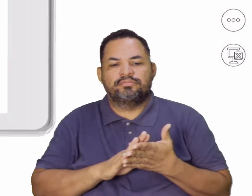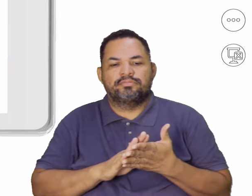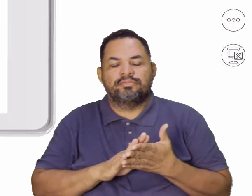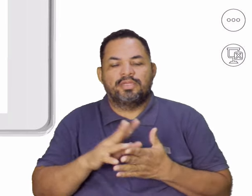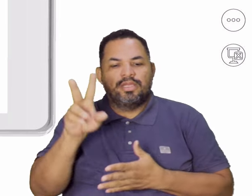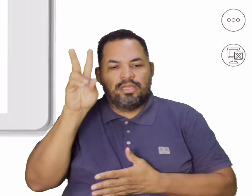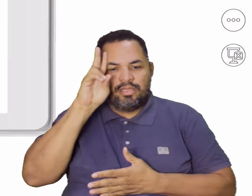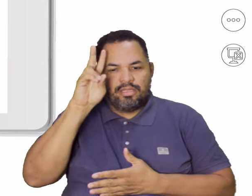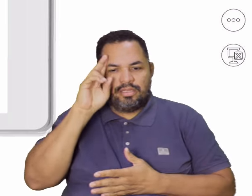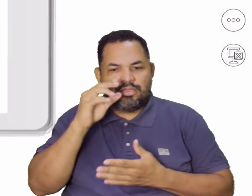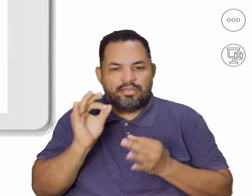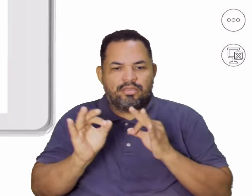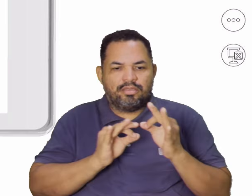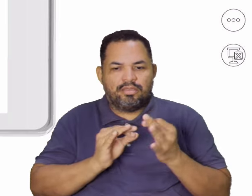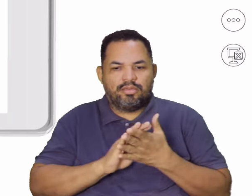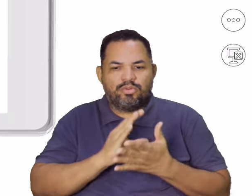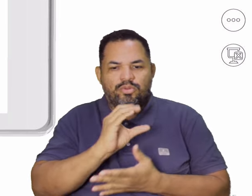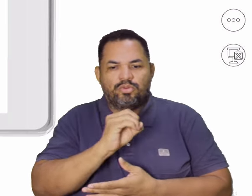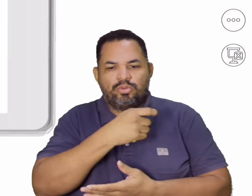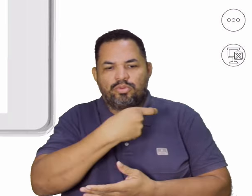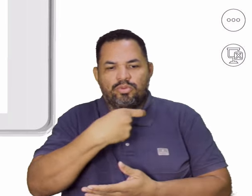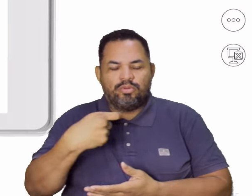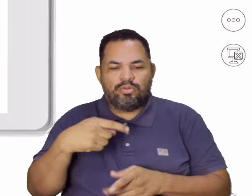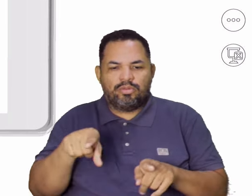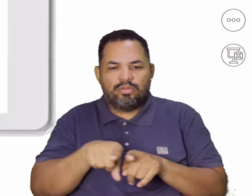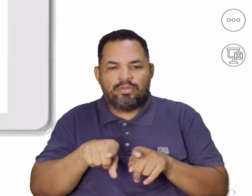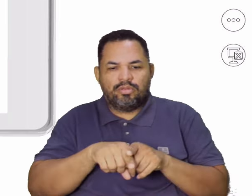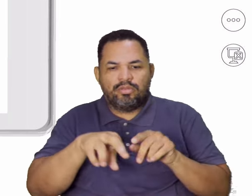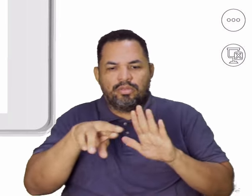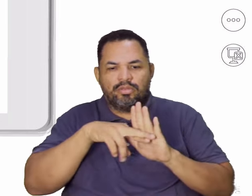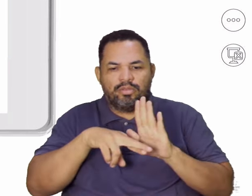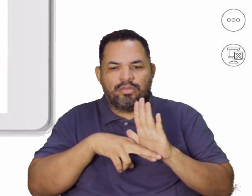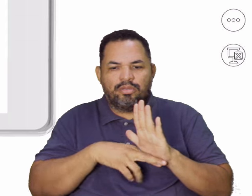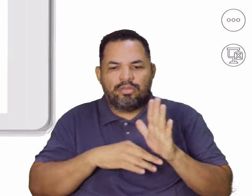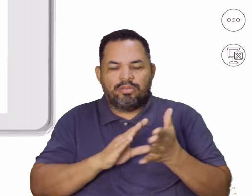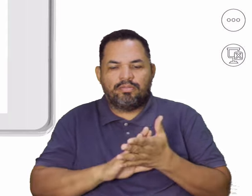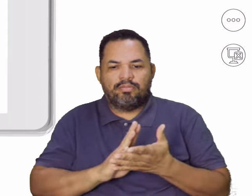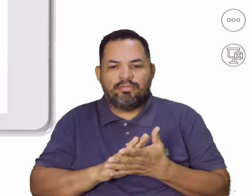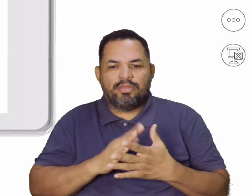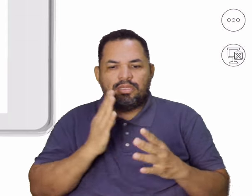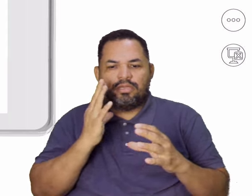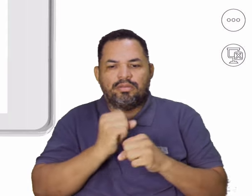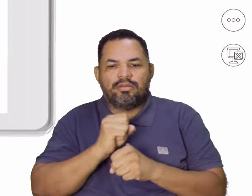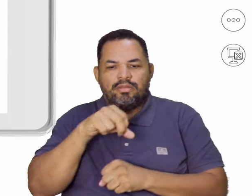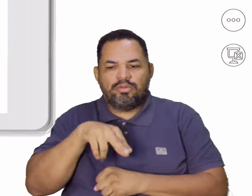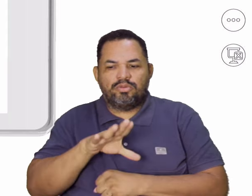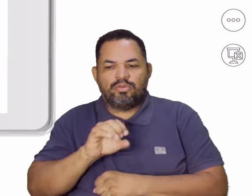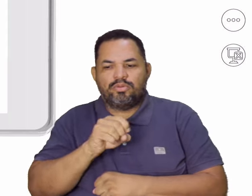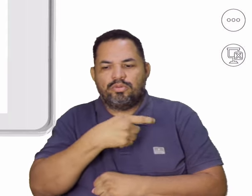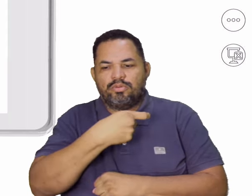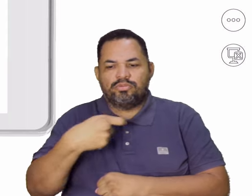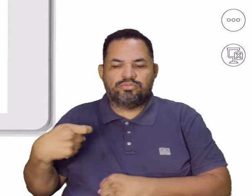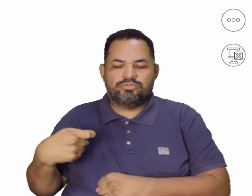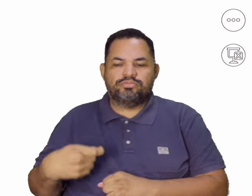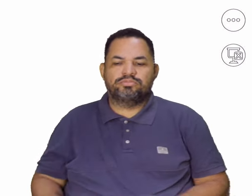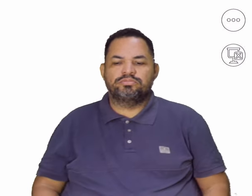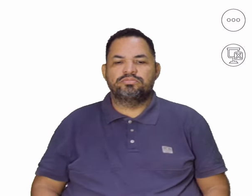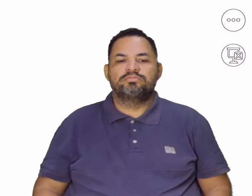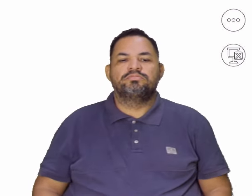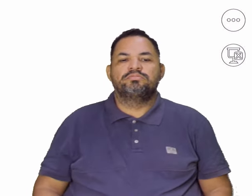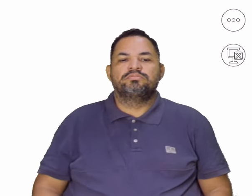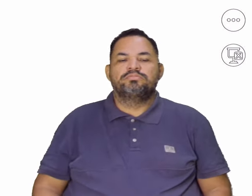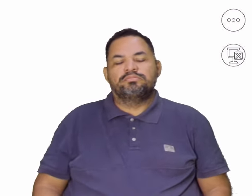relembrar conceito de oxidação assim como regras para determinar o nox que é o número de